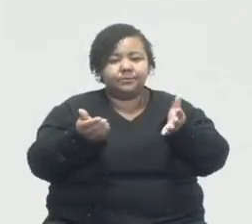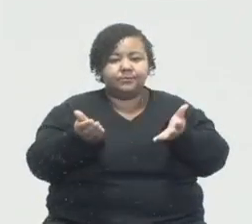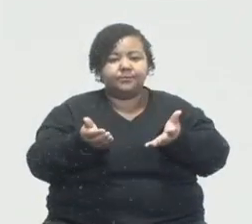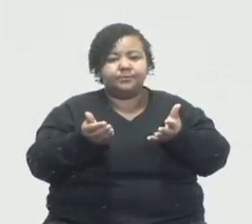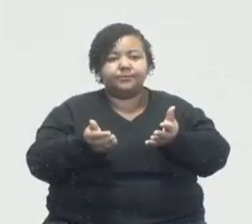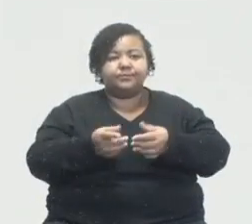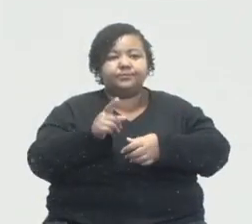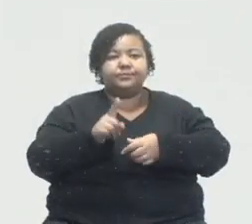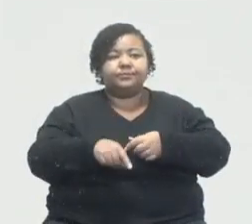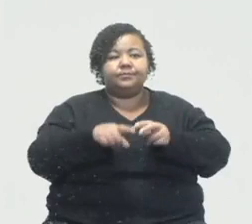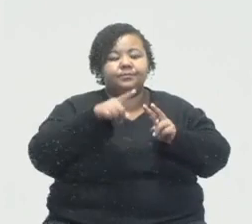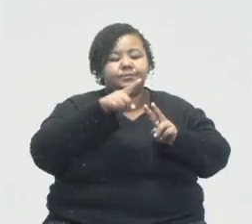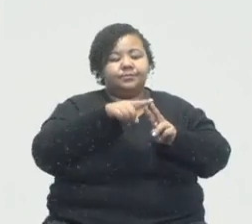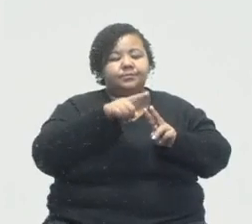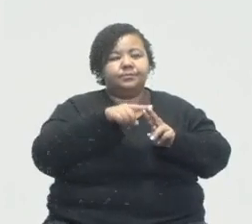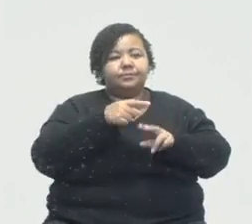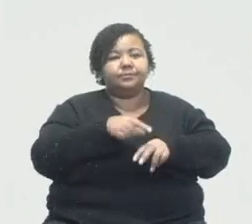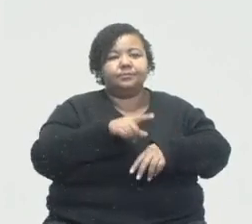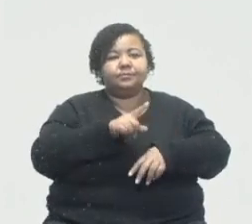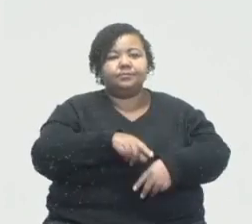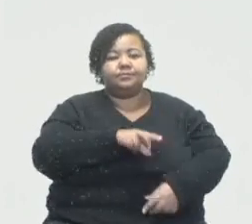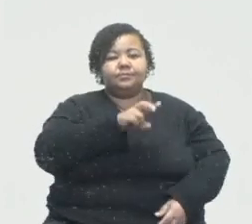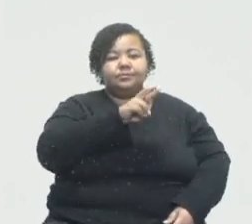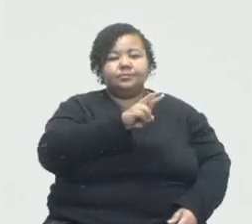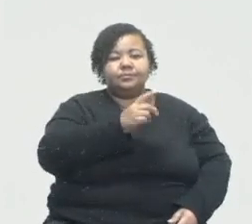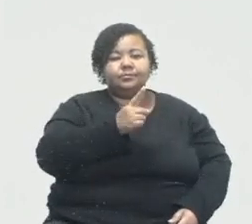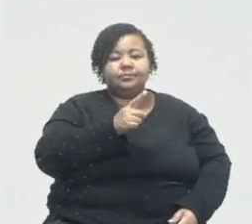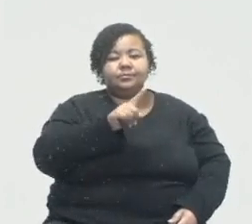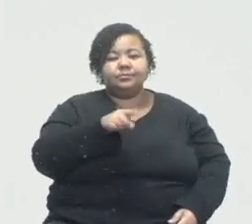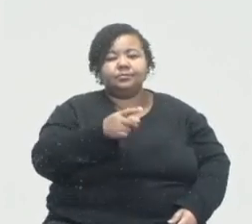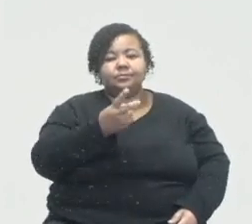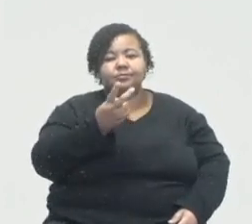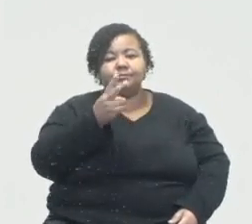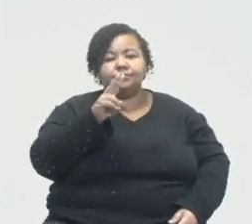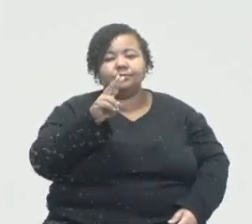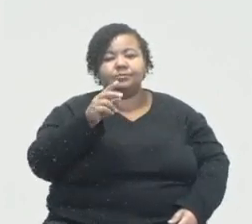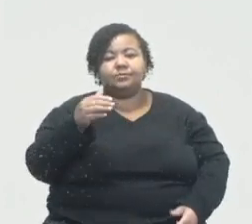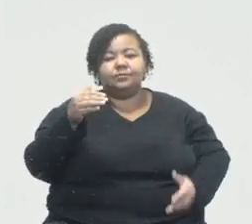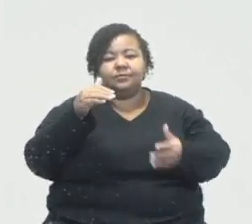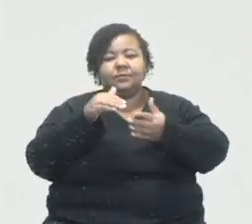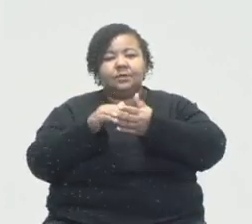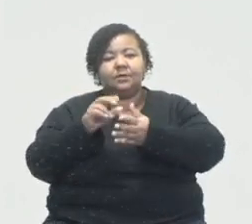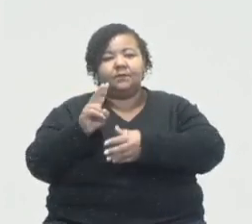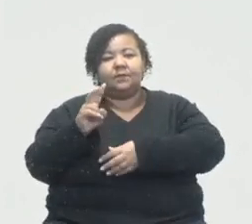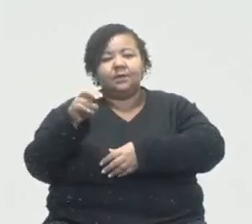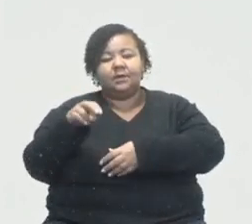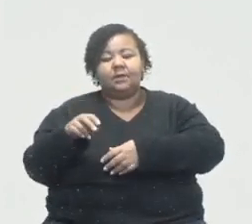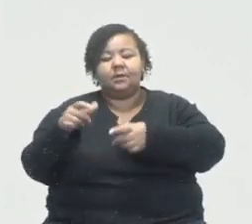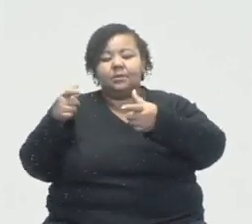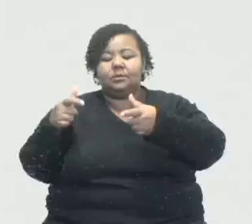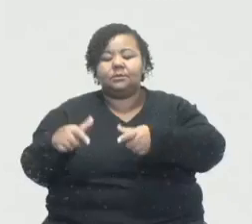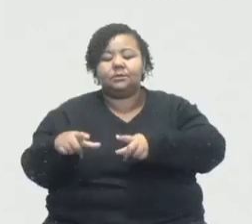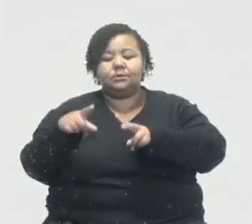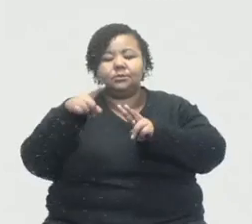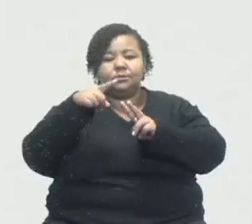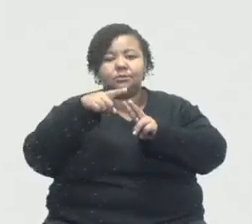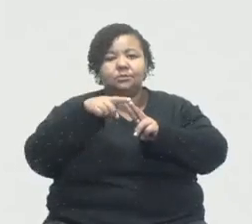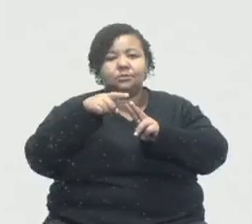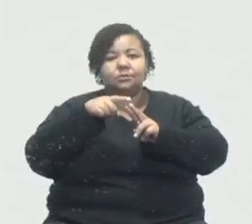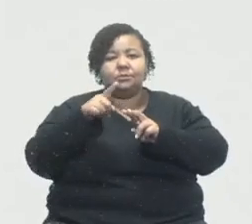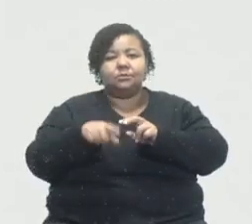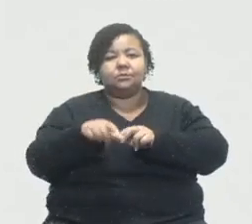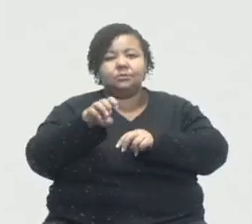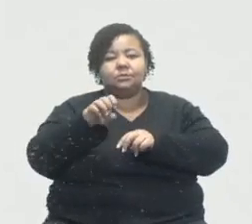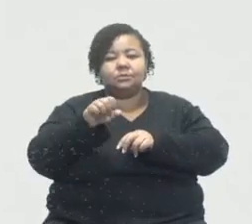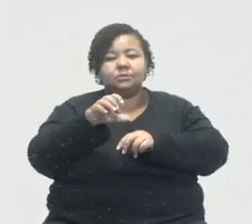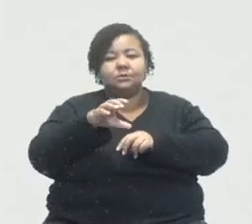Sejam os vetores V1, V2 até o Vn de um espaço vetorial, E os